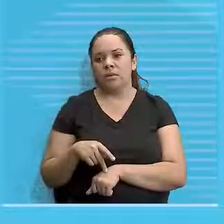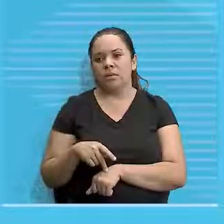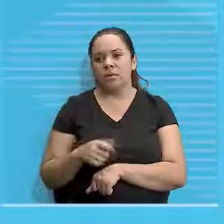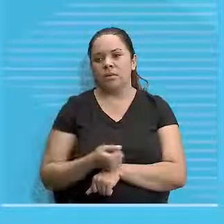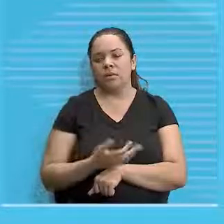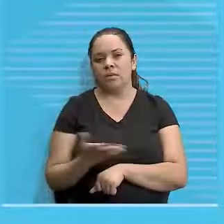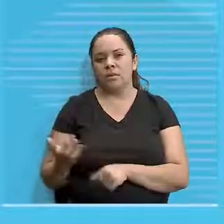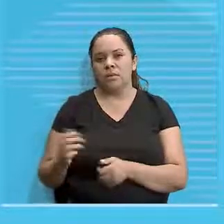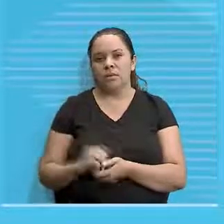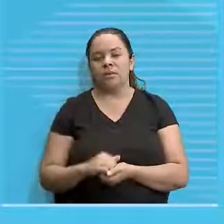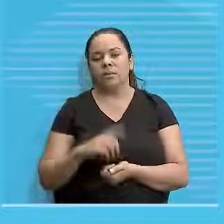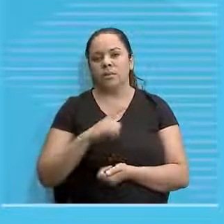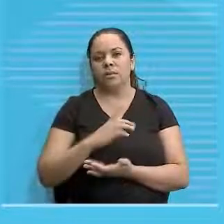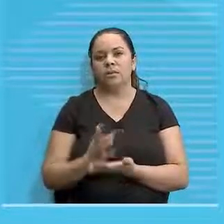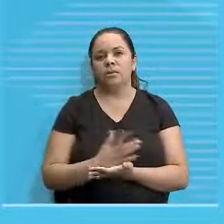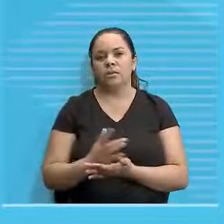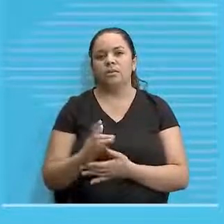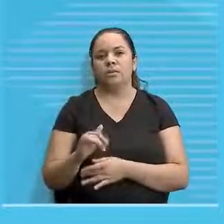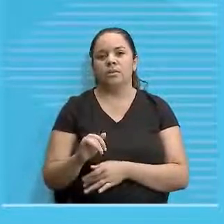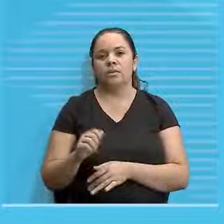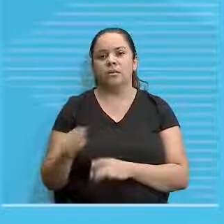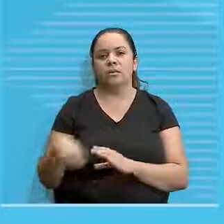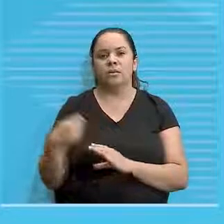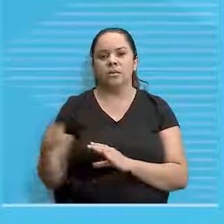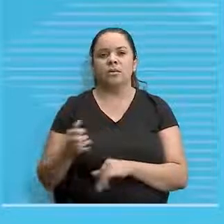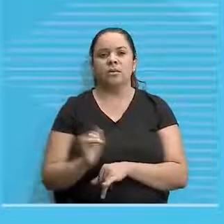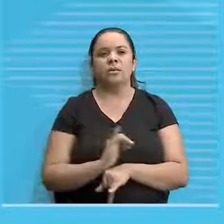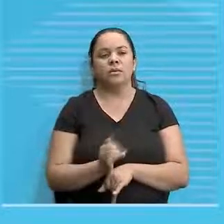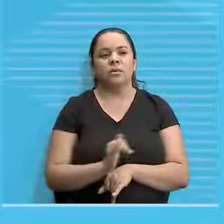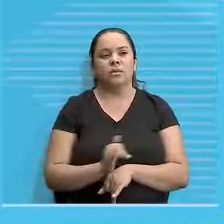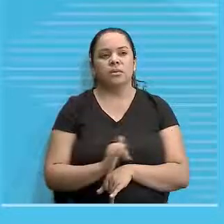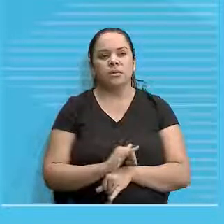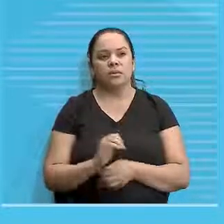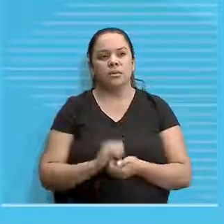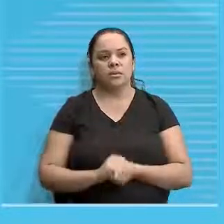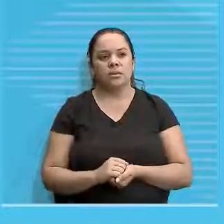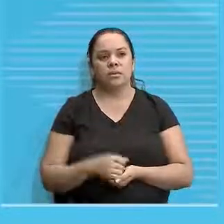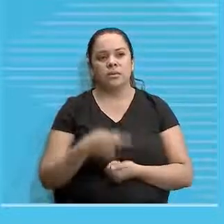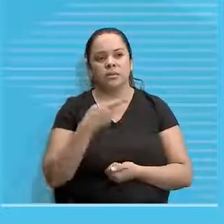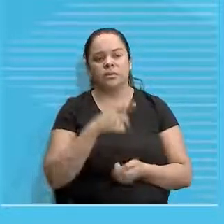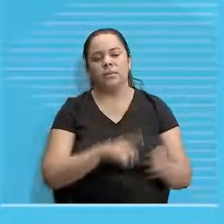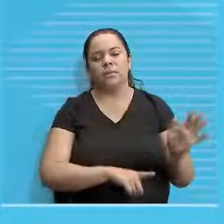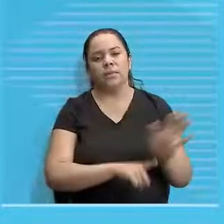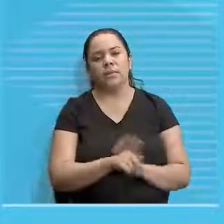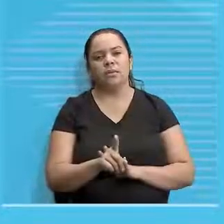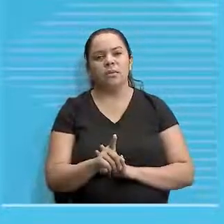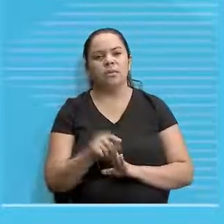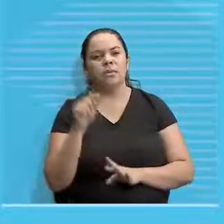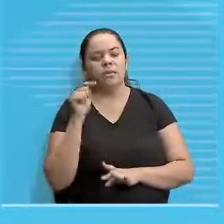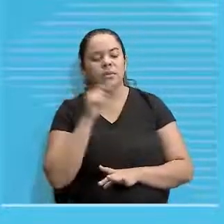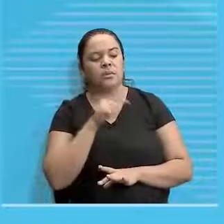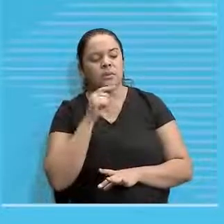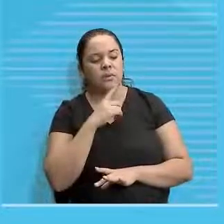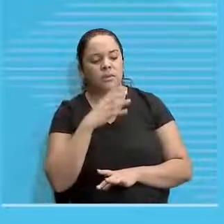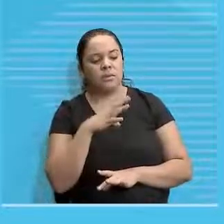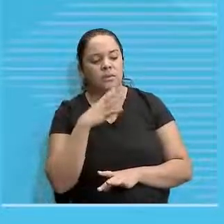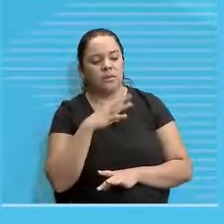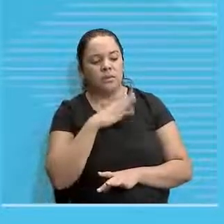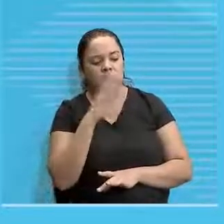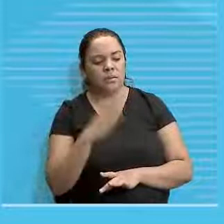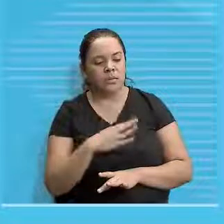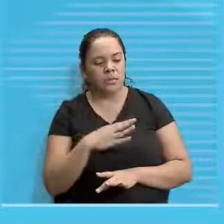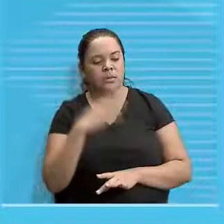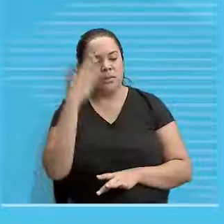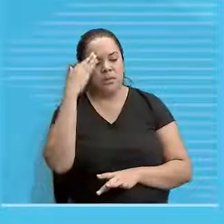pergunta para uma pessoa aleatória em um determinado país: ah, o que que você sabe sobre o Brasil? E aí a galera fala, né? Ah, eu sei que lá